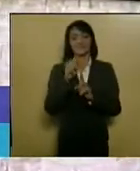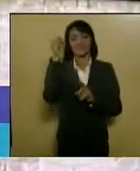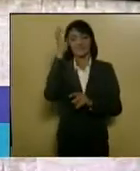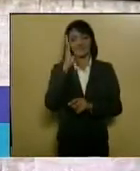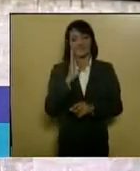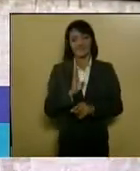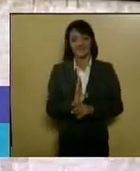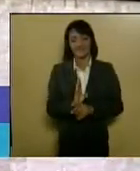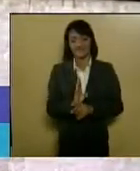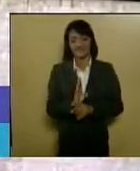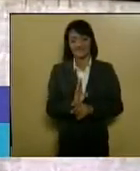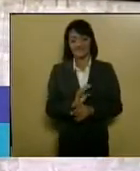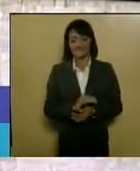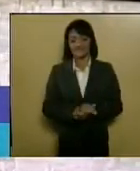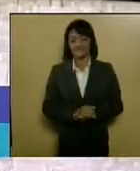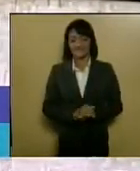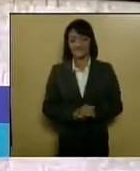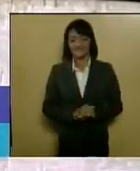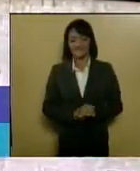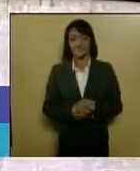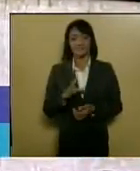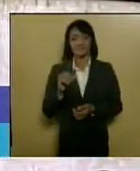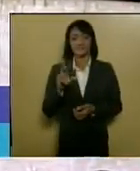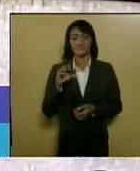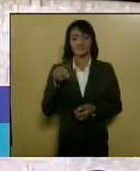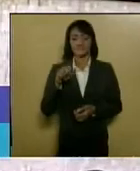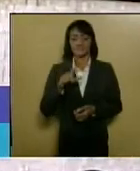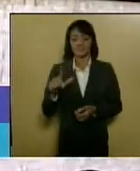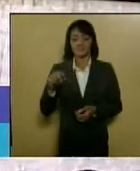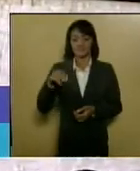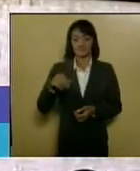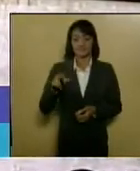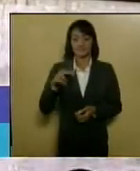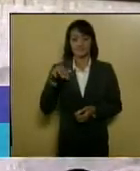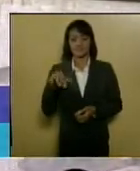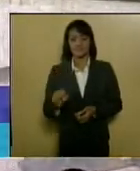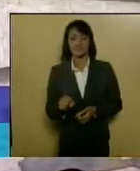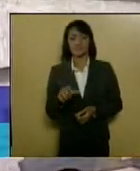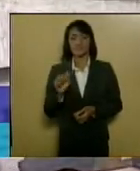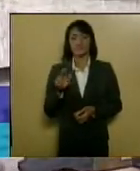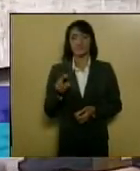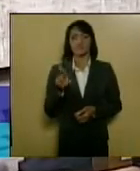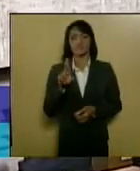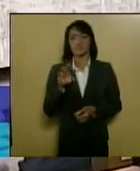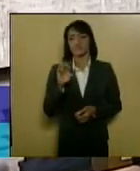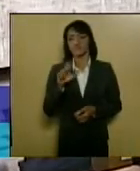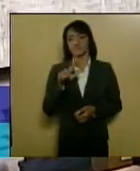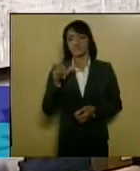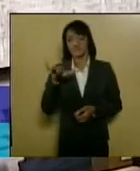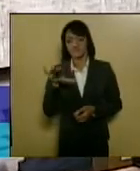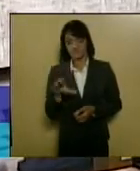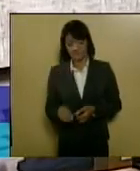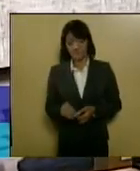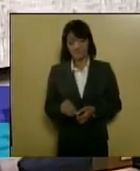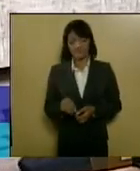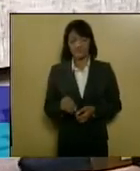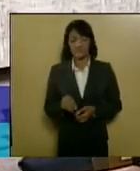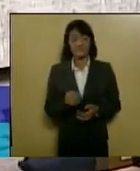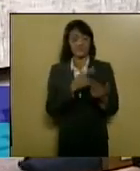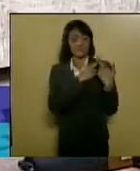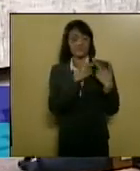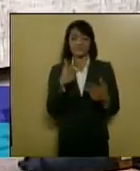brasileira. O coronel Marcos Aurélio Kister de Paula, comandante do 28º Batalhão de